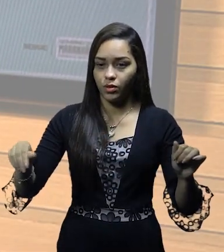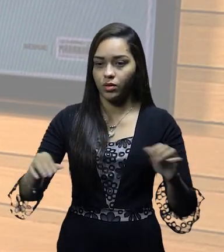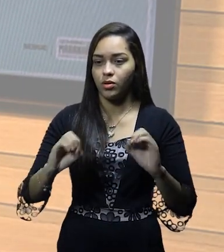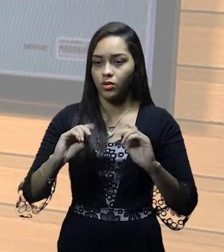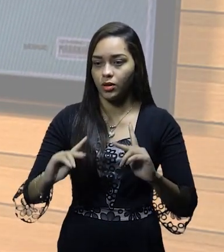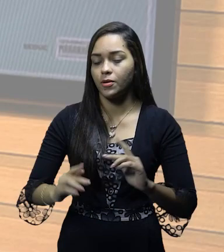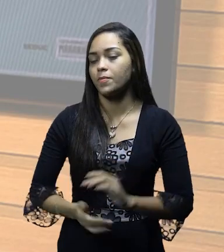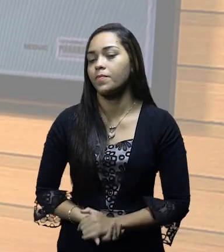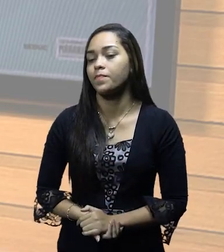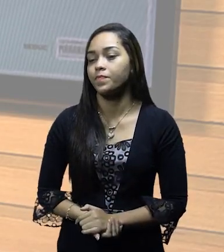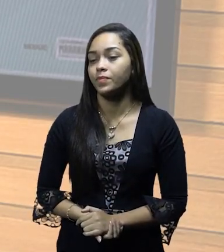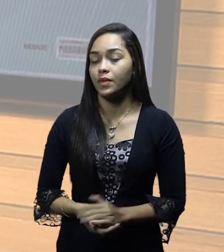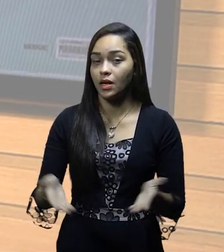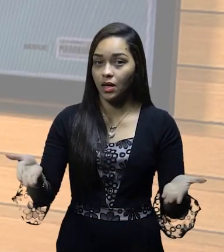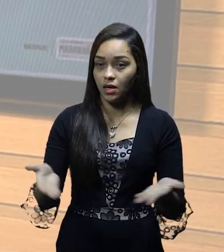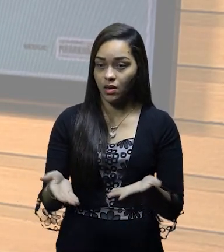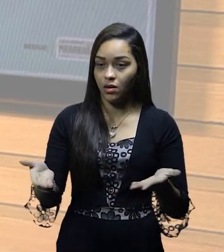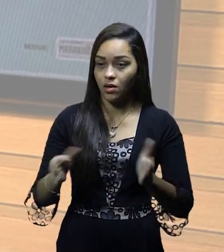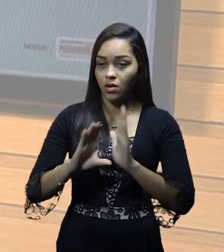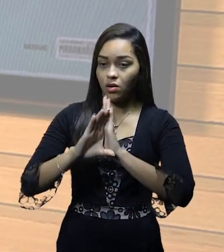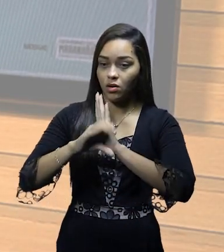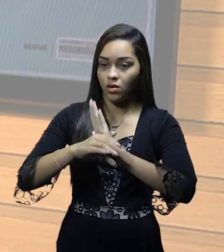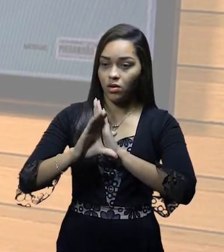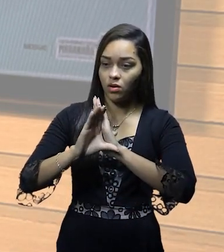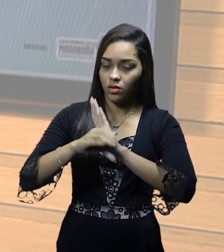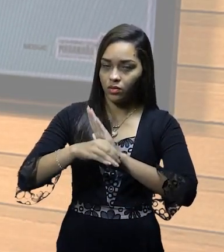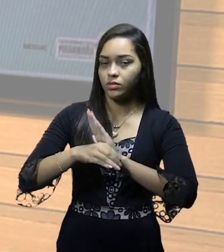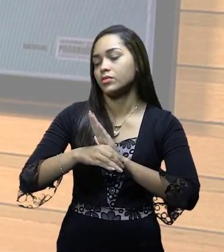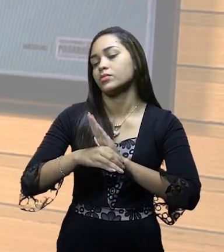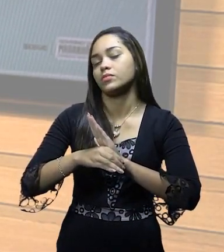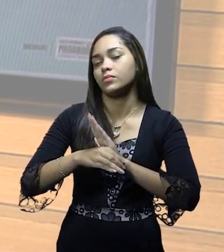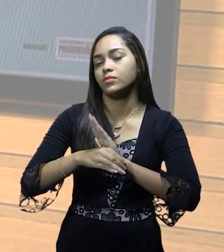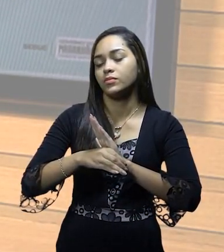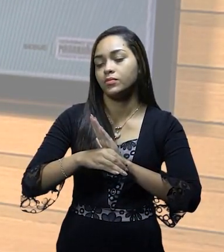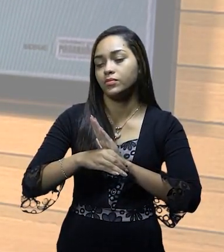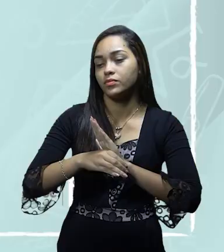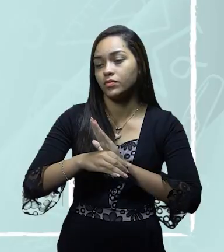vão despontar mar afora e descobrir novas terras.